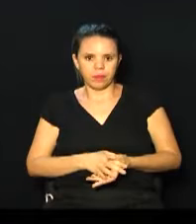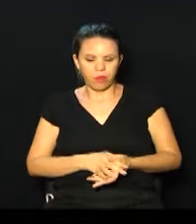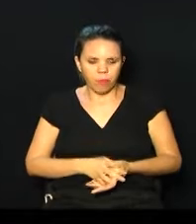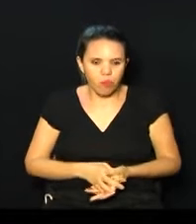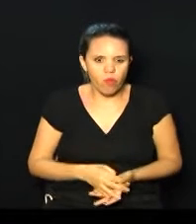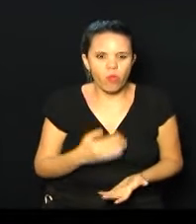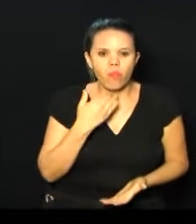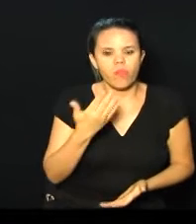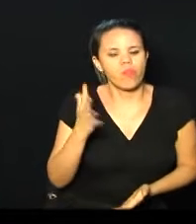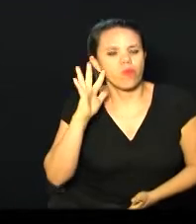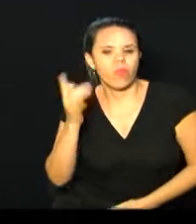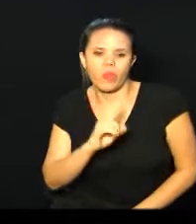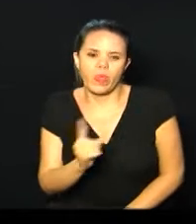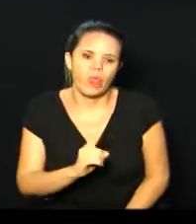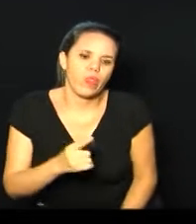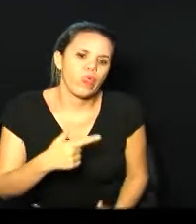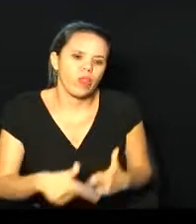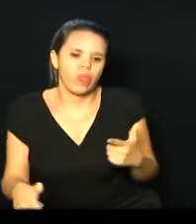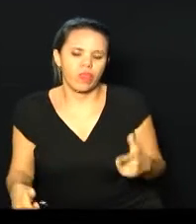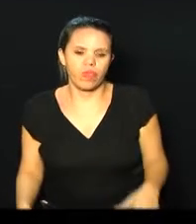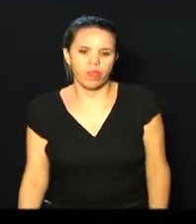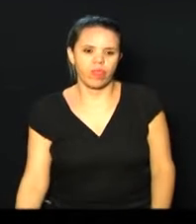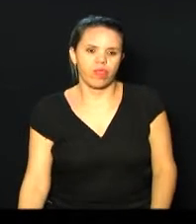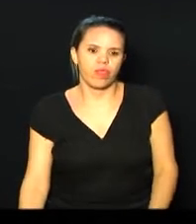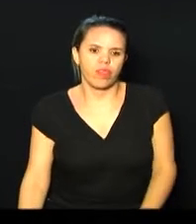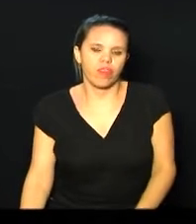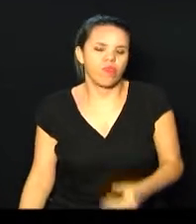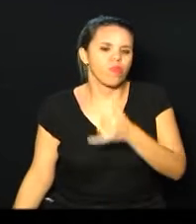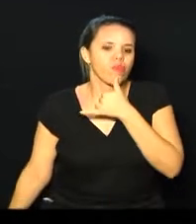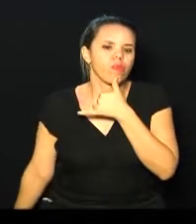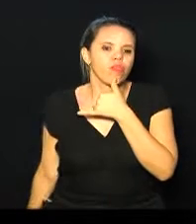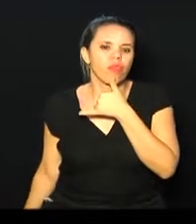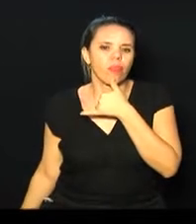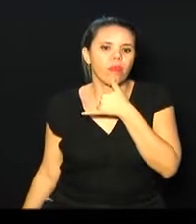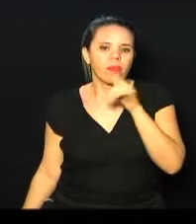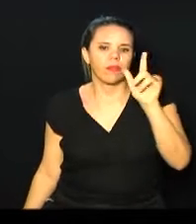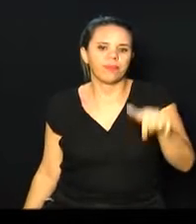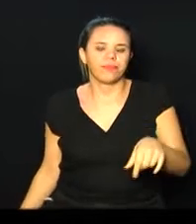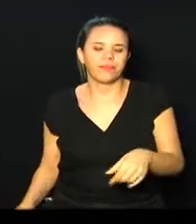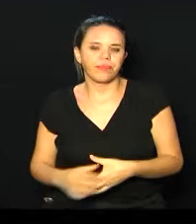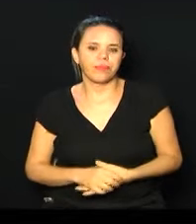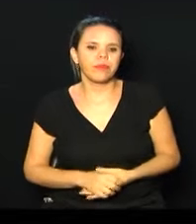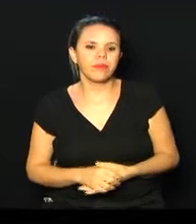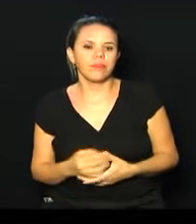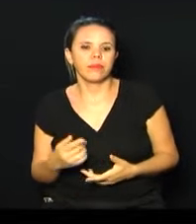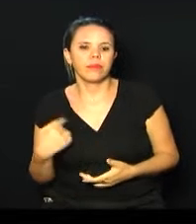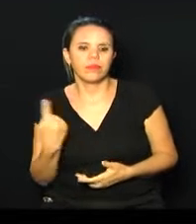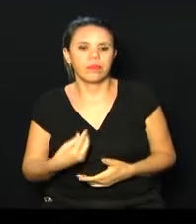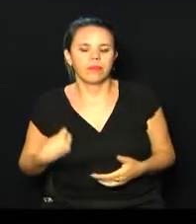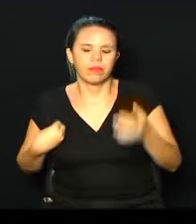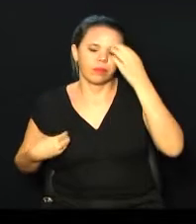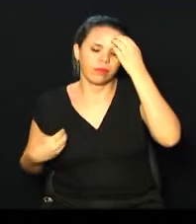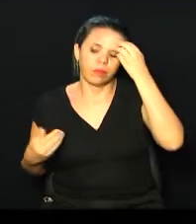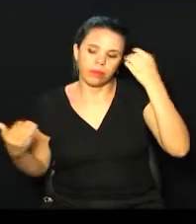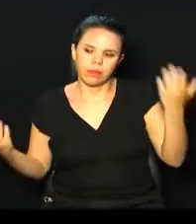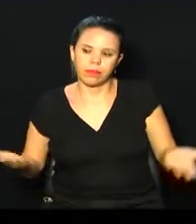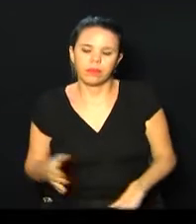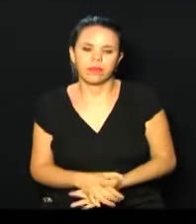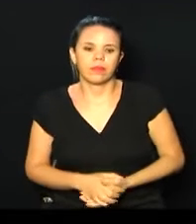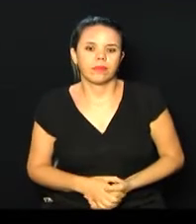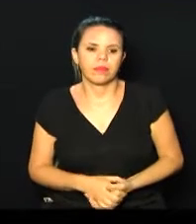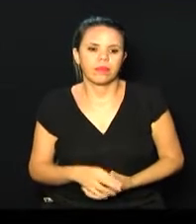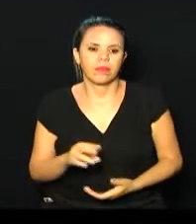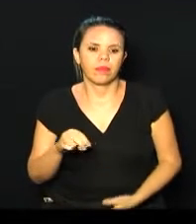não resolvem o problema, viu, Mir? Infelizmente, esta é a realidade que nós enfrentamos hoje. O